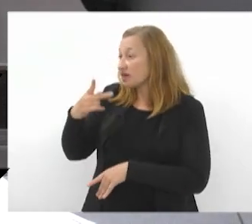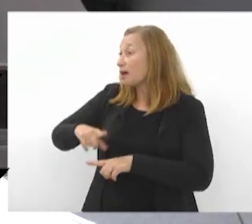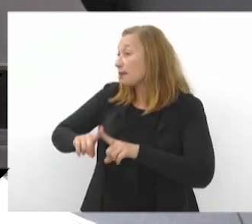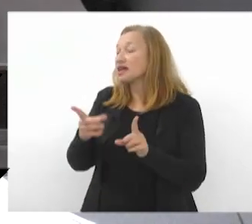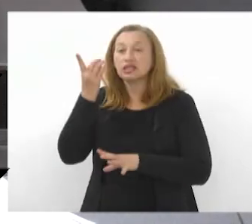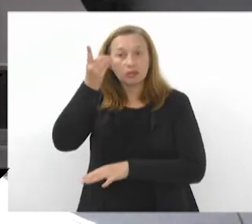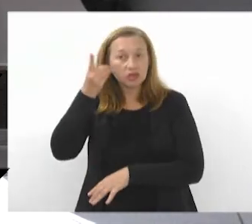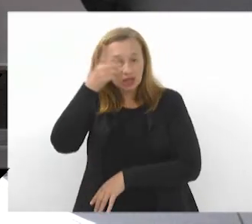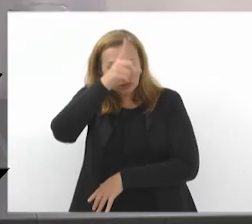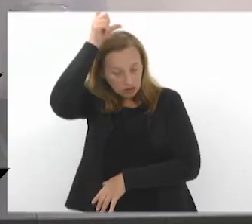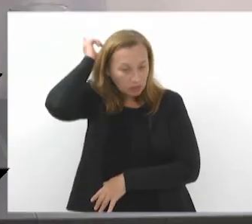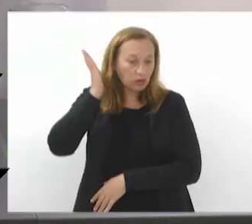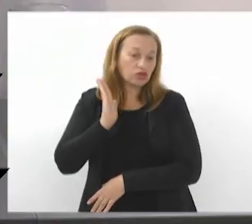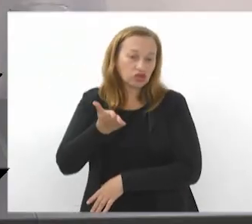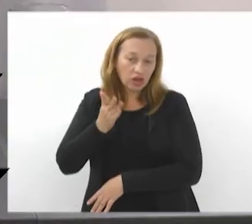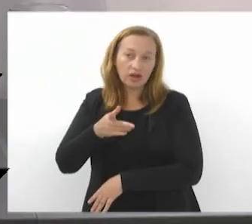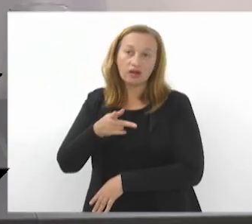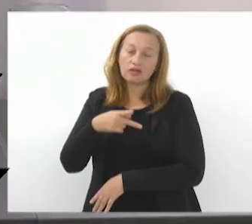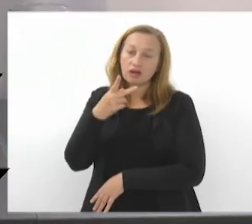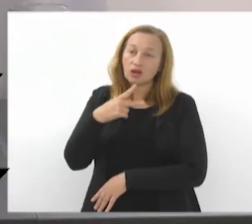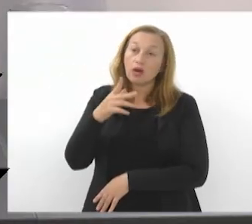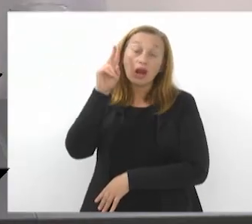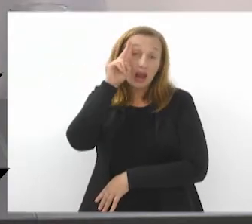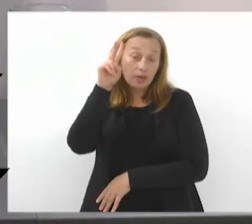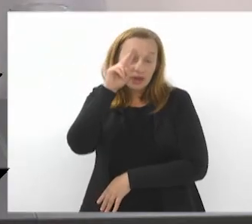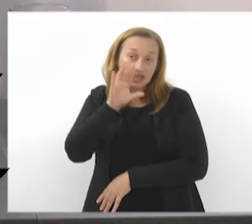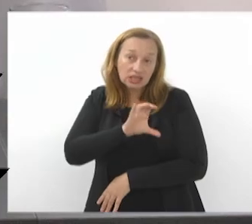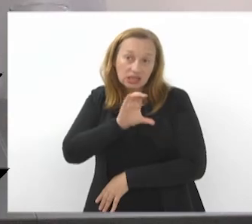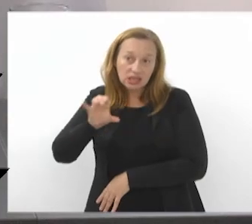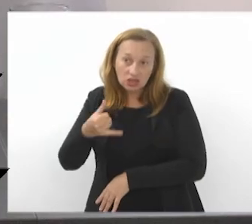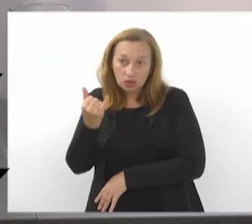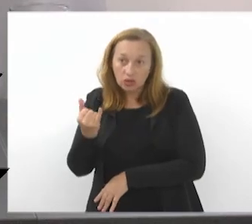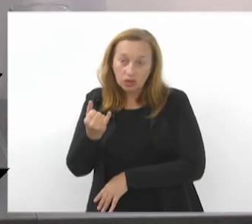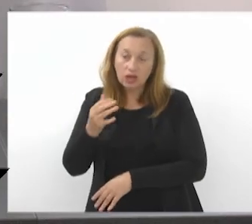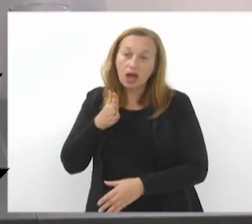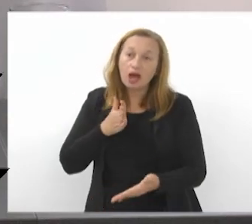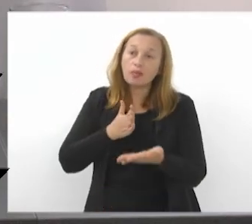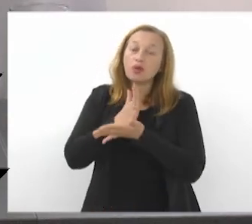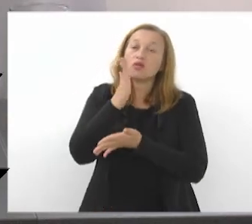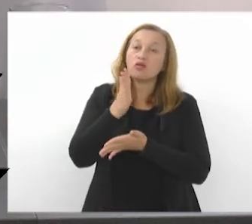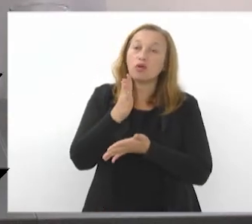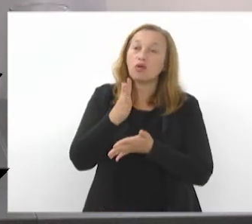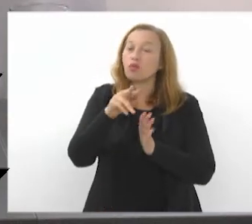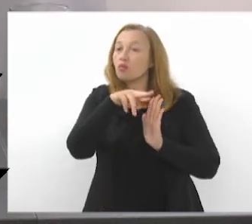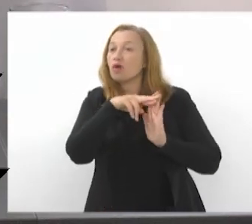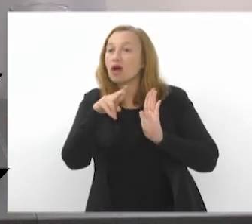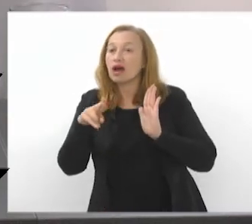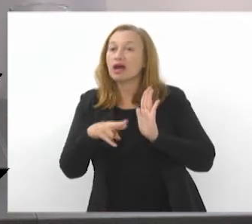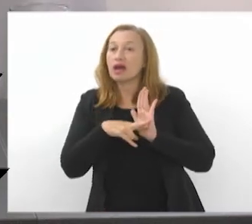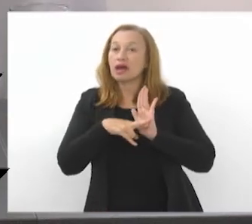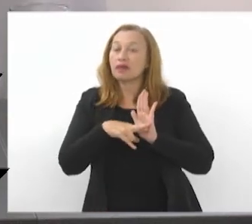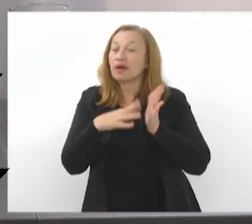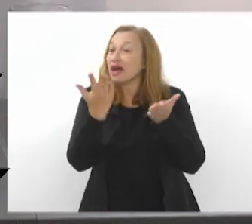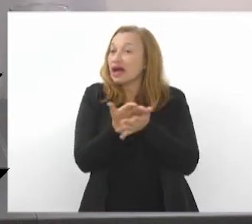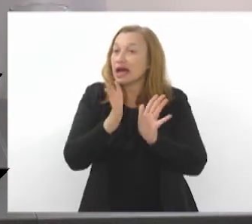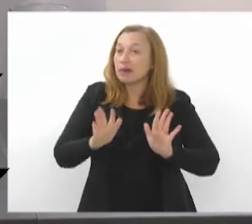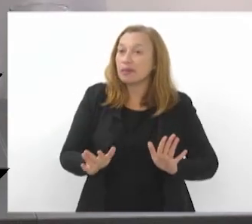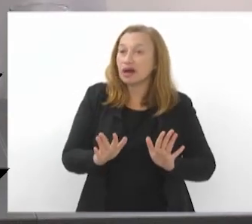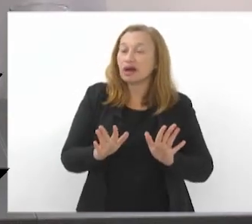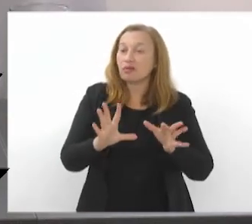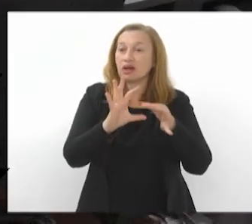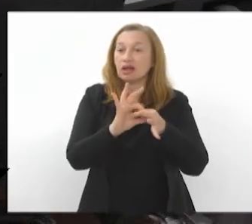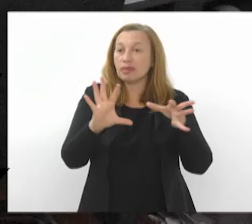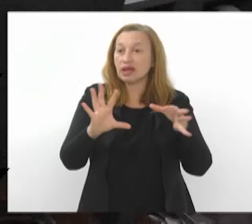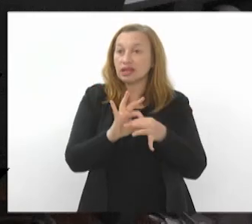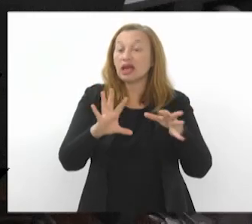deputado Luiz Paulo foi nessa linha, lembrando que a CCJ aprovou uma norma para acabar com os